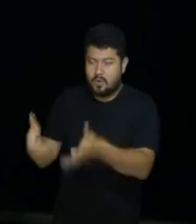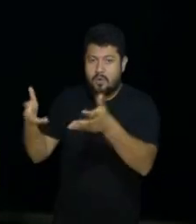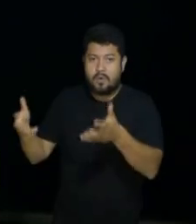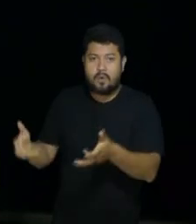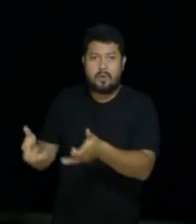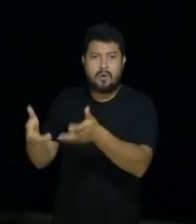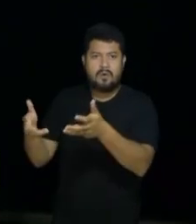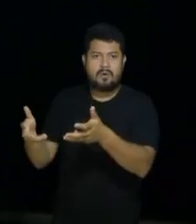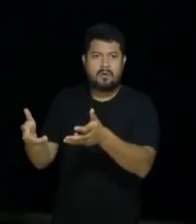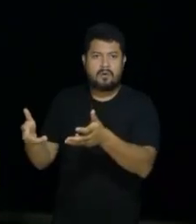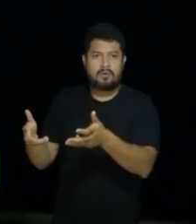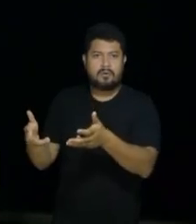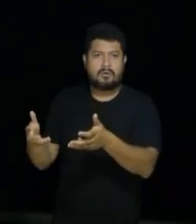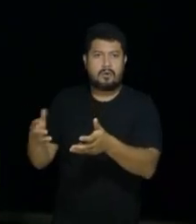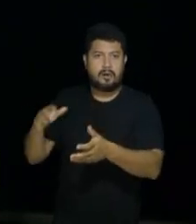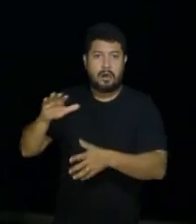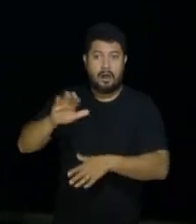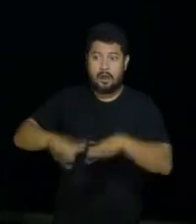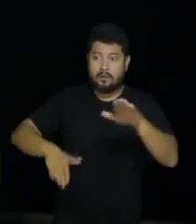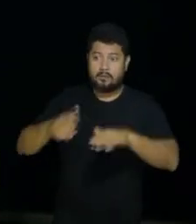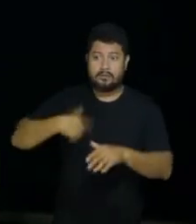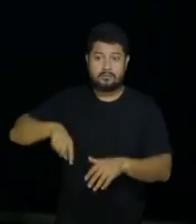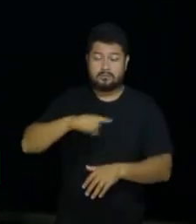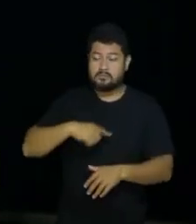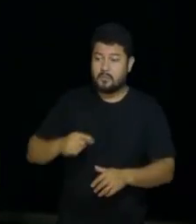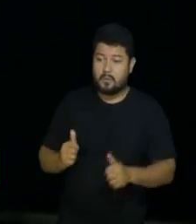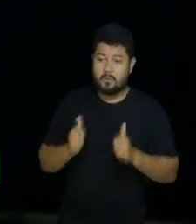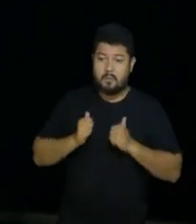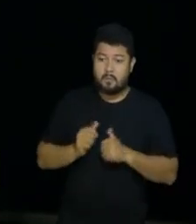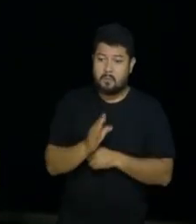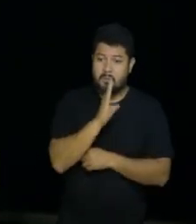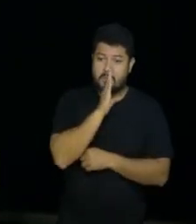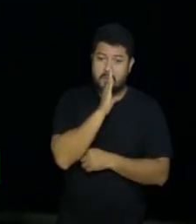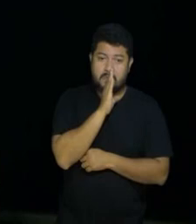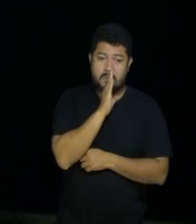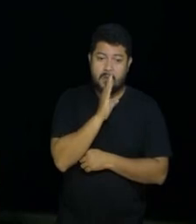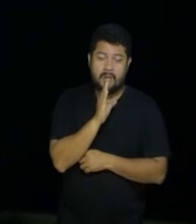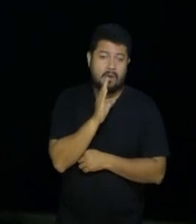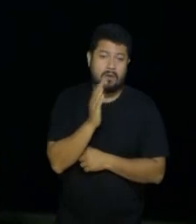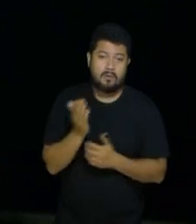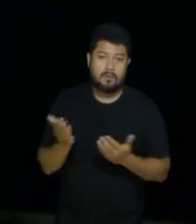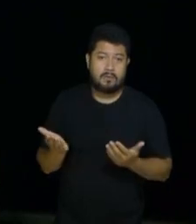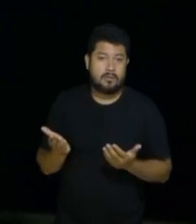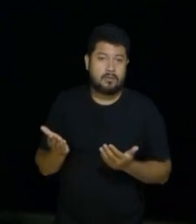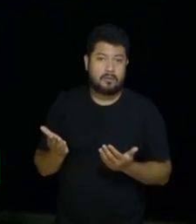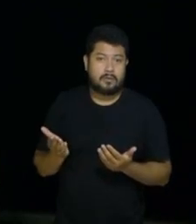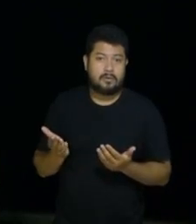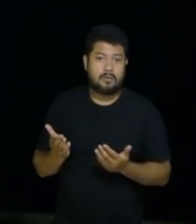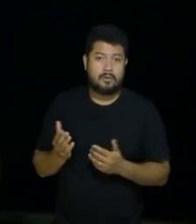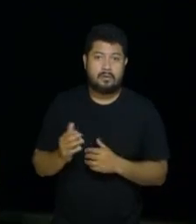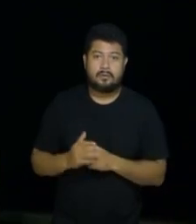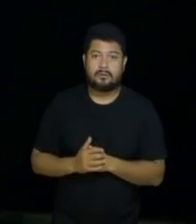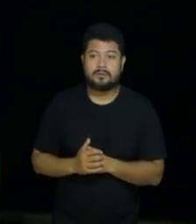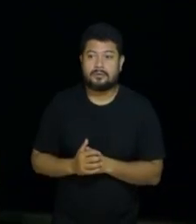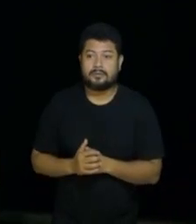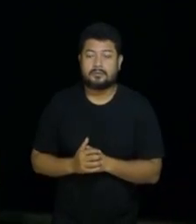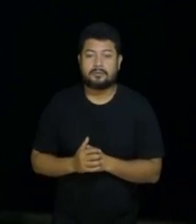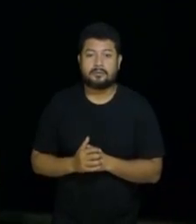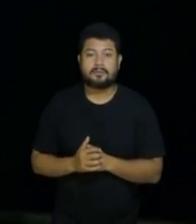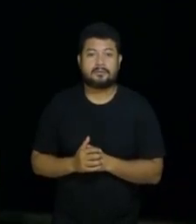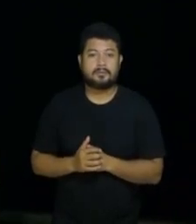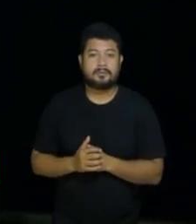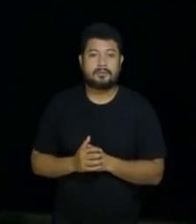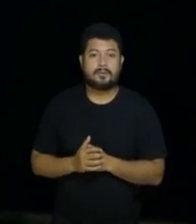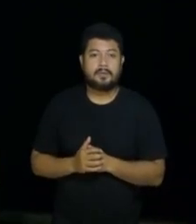nossa anuência ou, no mínimo, com a nossa inanição, com a